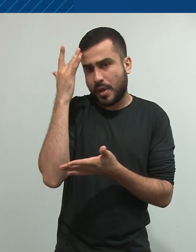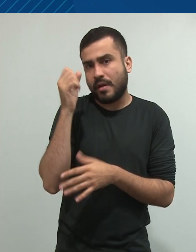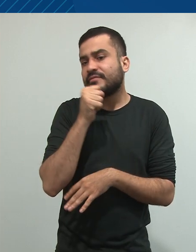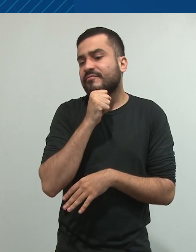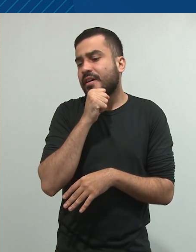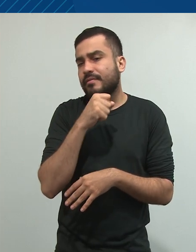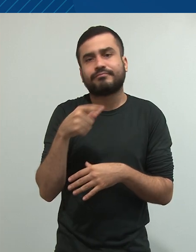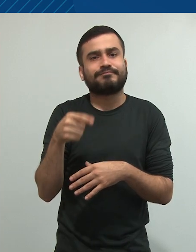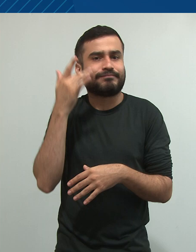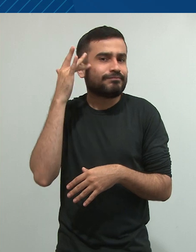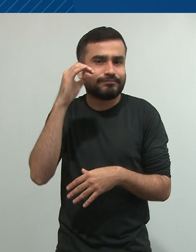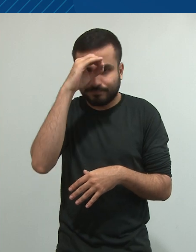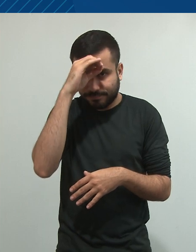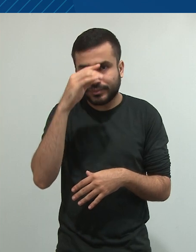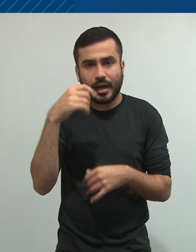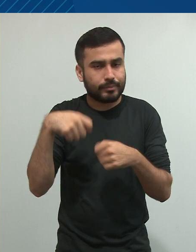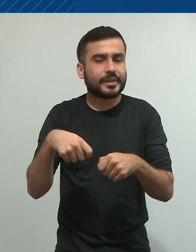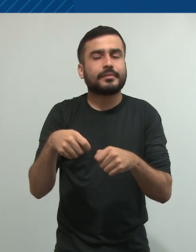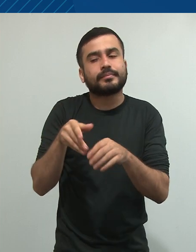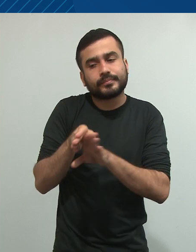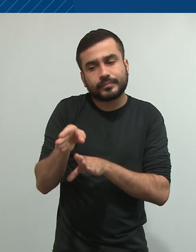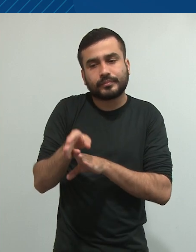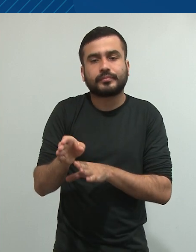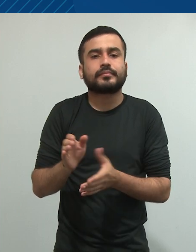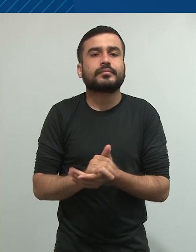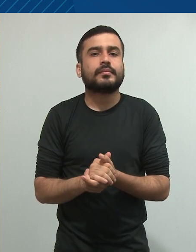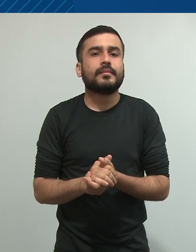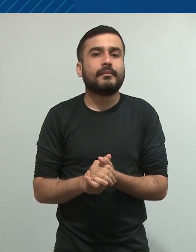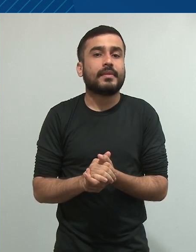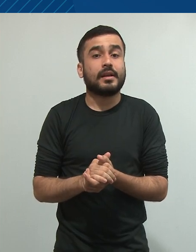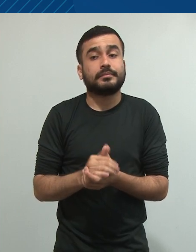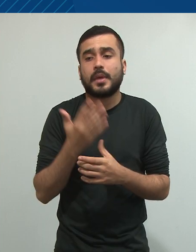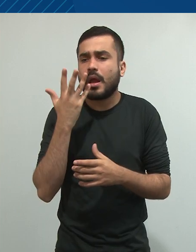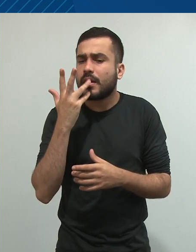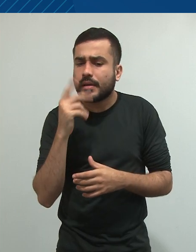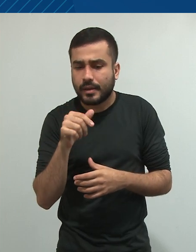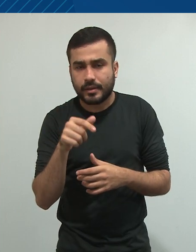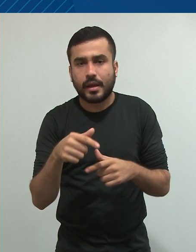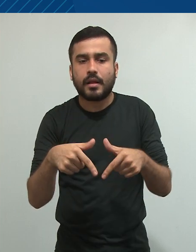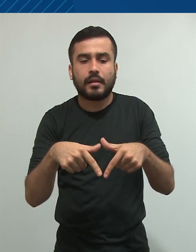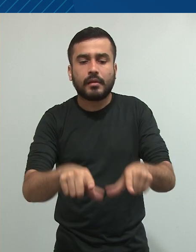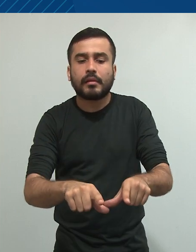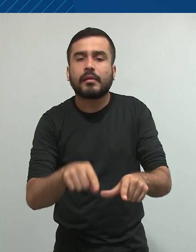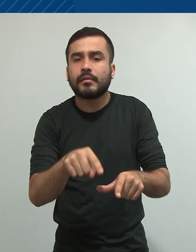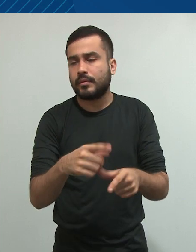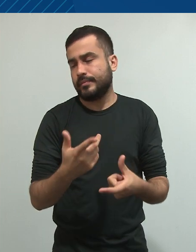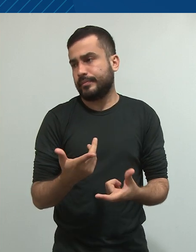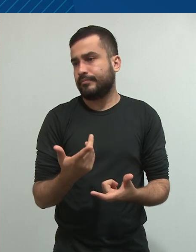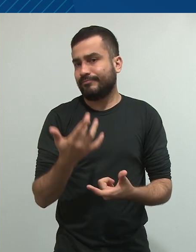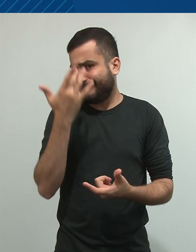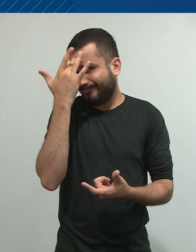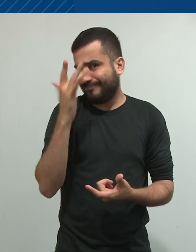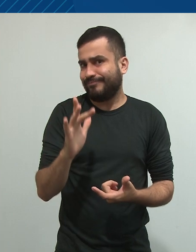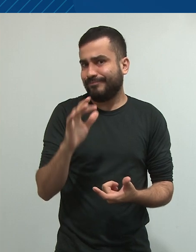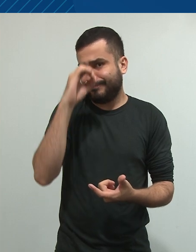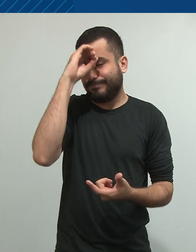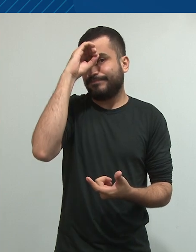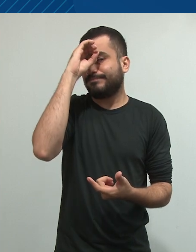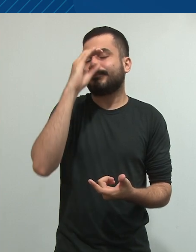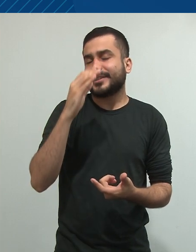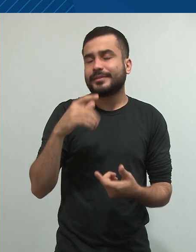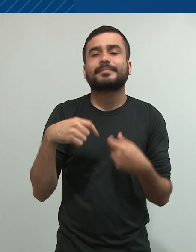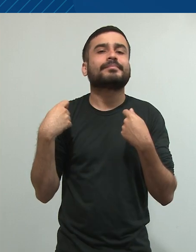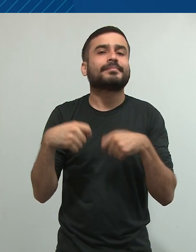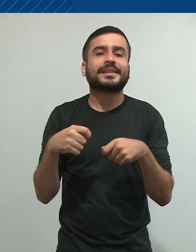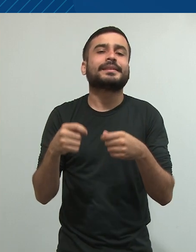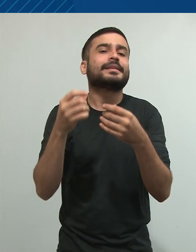que descrever para ela, se a gente disser para uma criança hoje, coloca o disquete aí no computador... você tem que